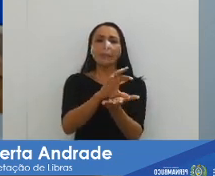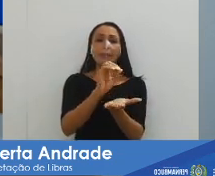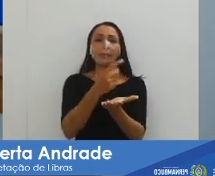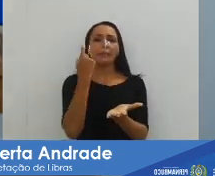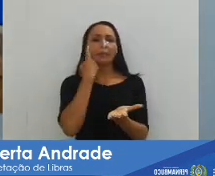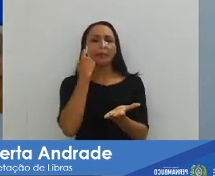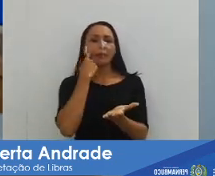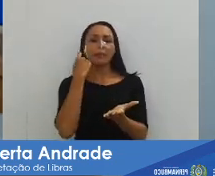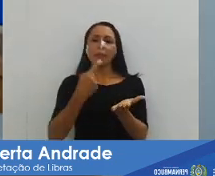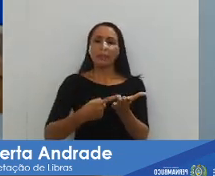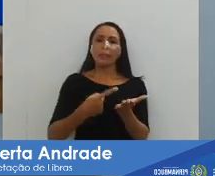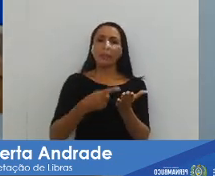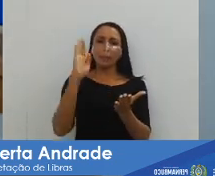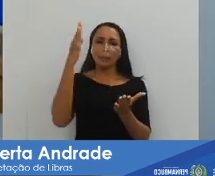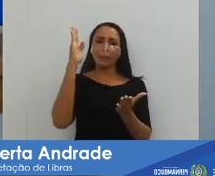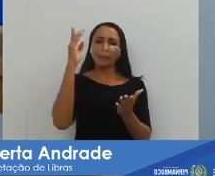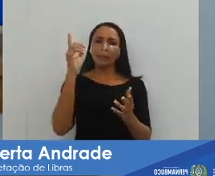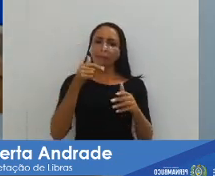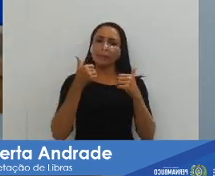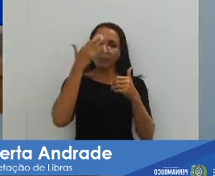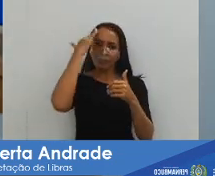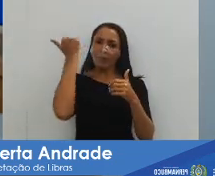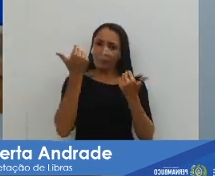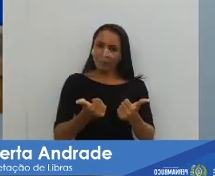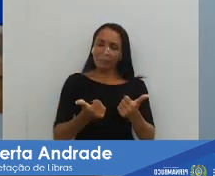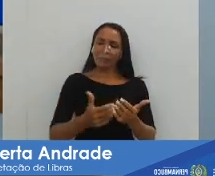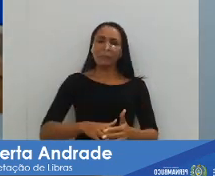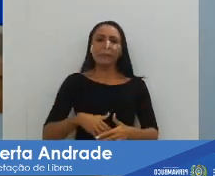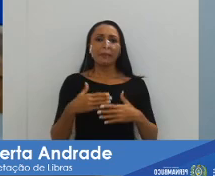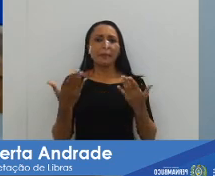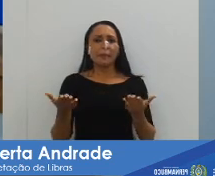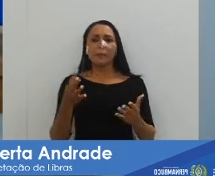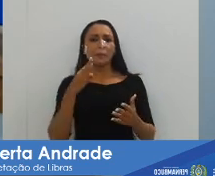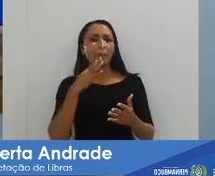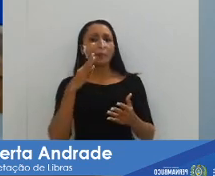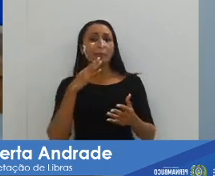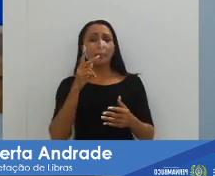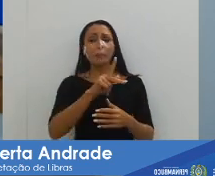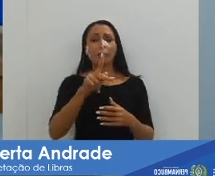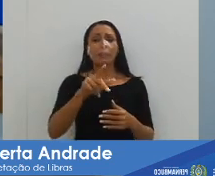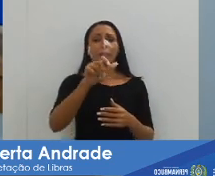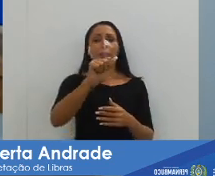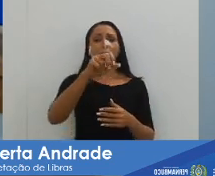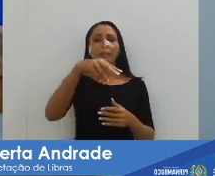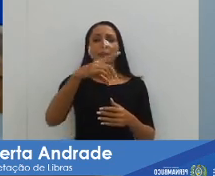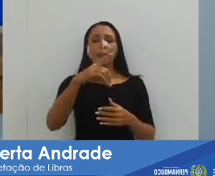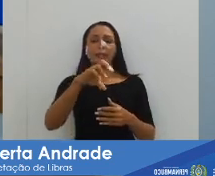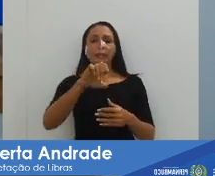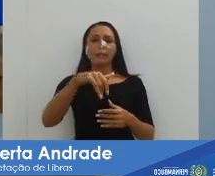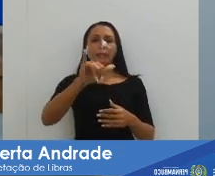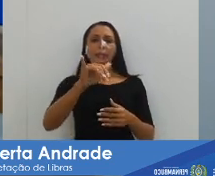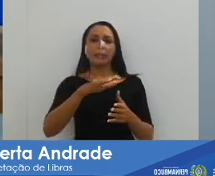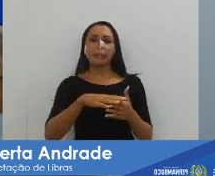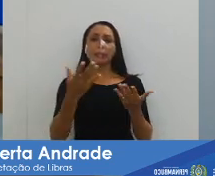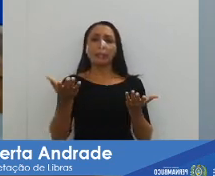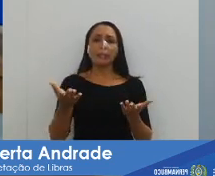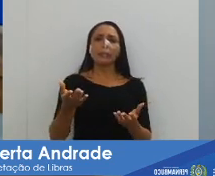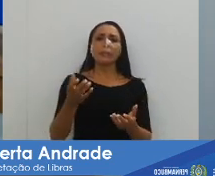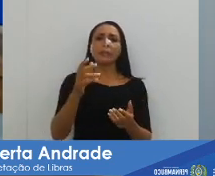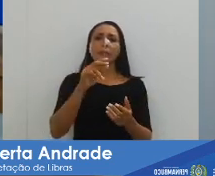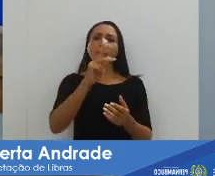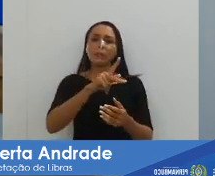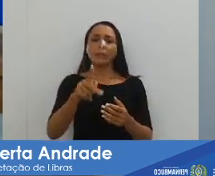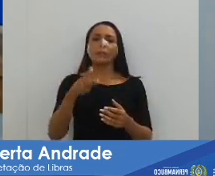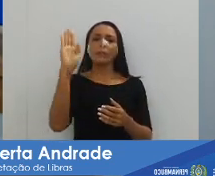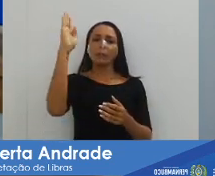sexta-feira combina com biologia aqui no EducaPE, né? Vocês sabem disso, né? Pra quem não me conhece, tá? Meu nome é Andrei. Se é a tua primeira vez aqui no EducaPE, meu nome é Andrei, tá? Eu sou professor